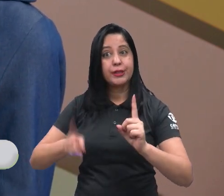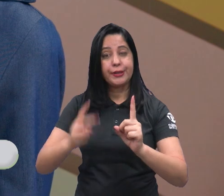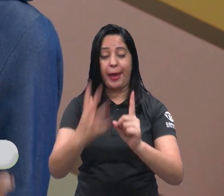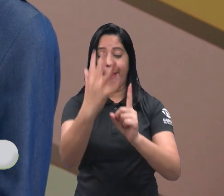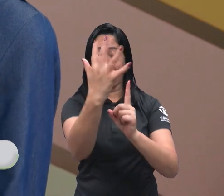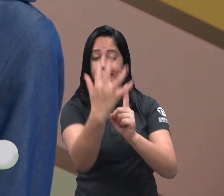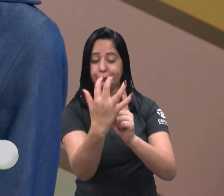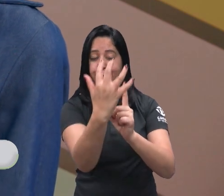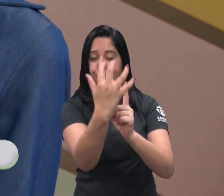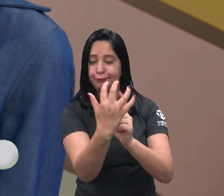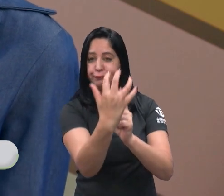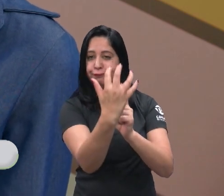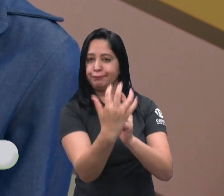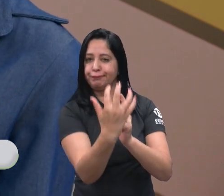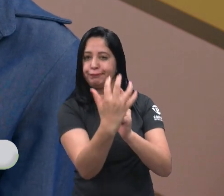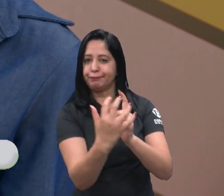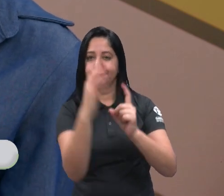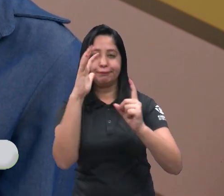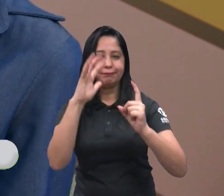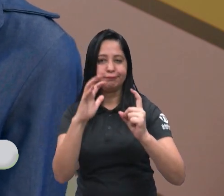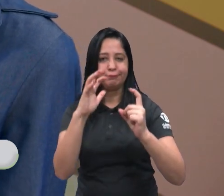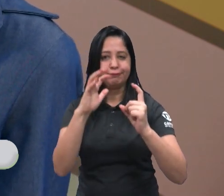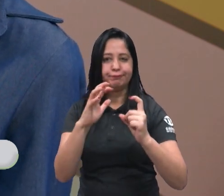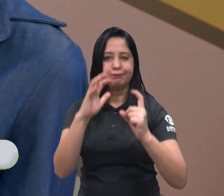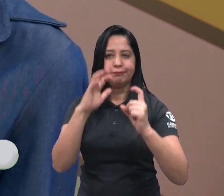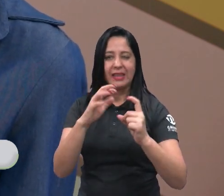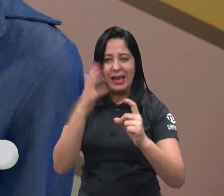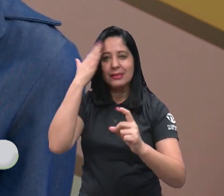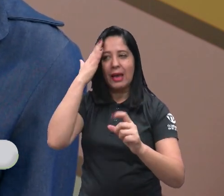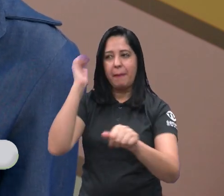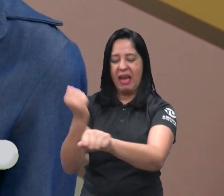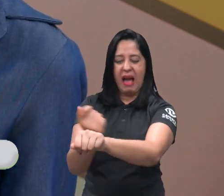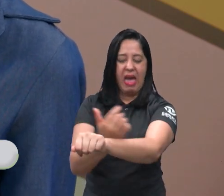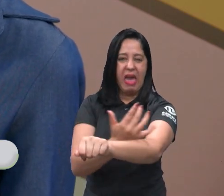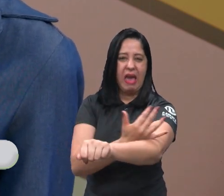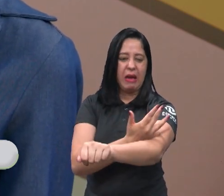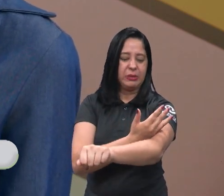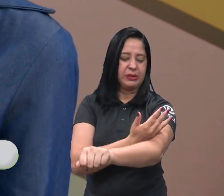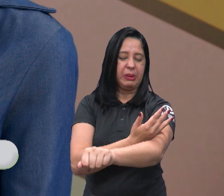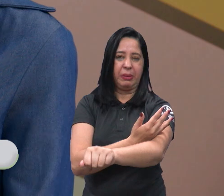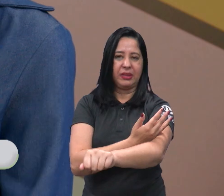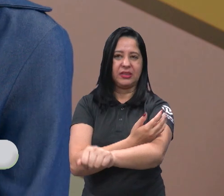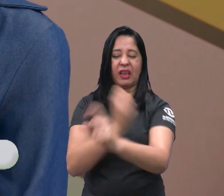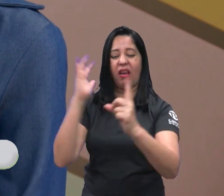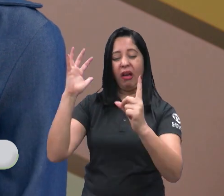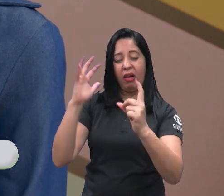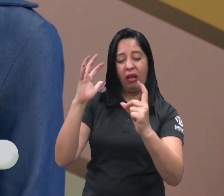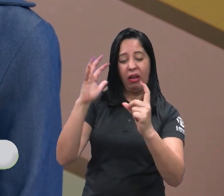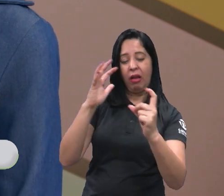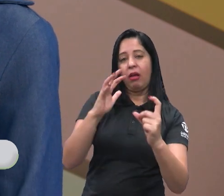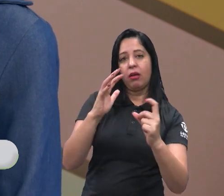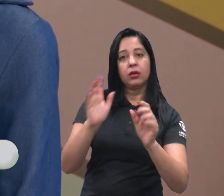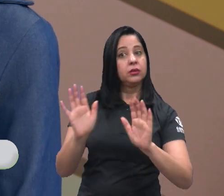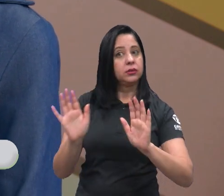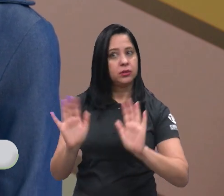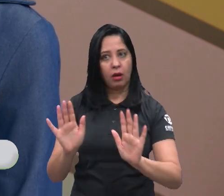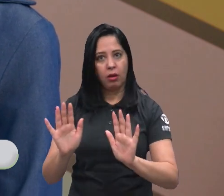mulheres, né? Diminuímos as nossas emoções, invalidando esses sentimentos. Então, quando a gente